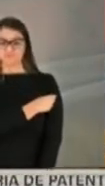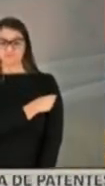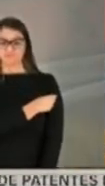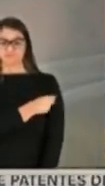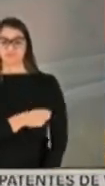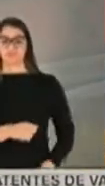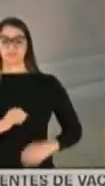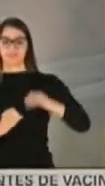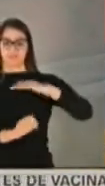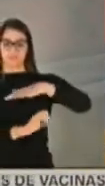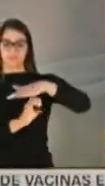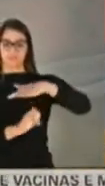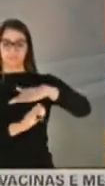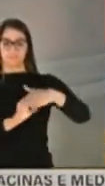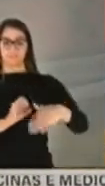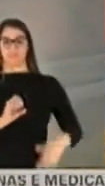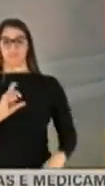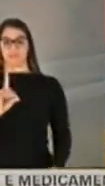da empresa Davat,